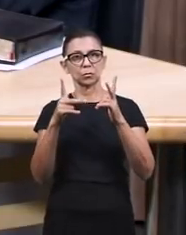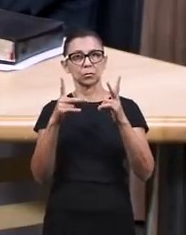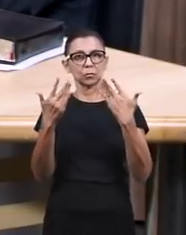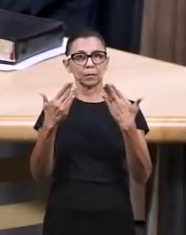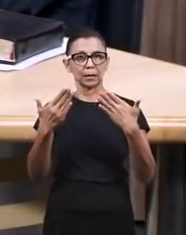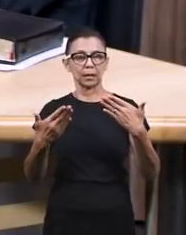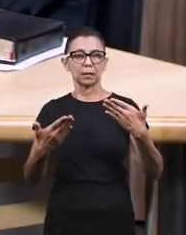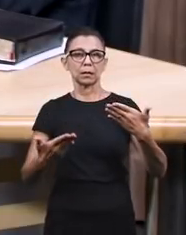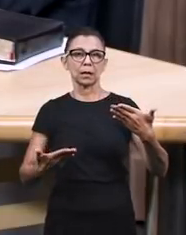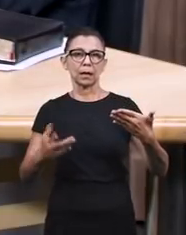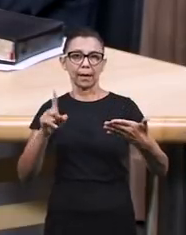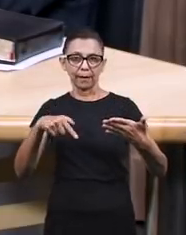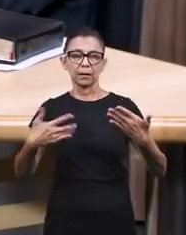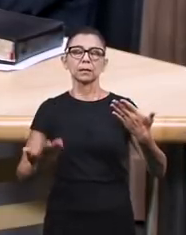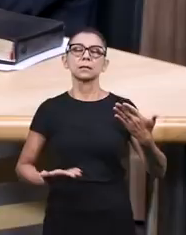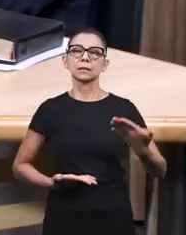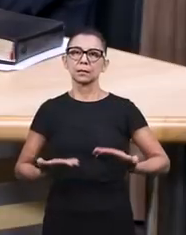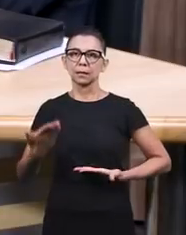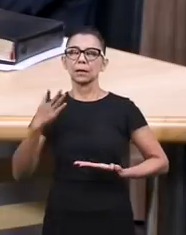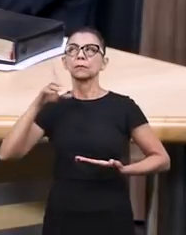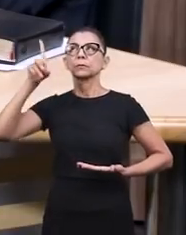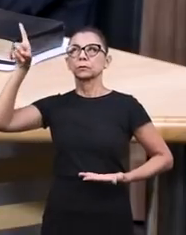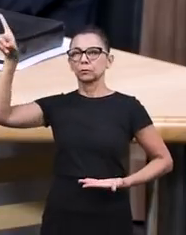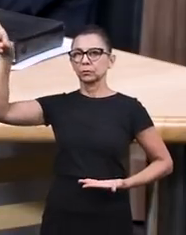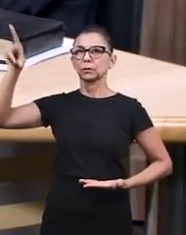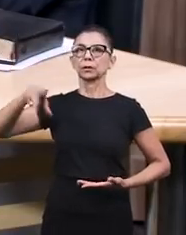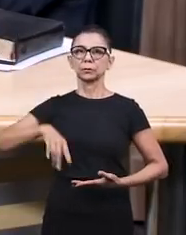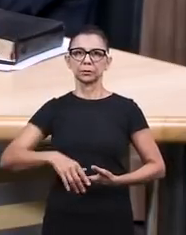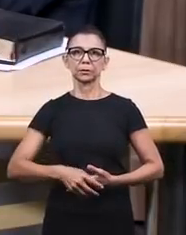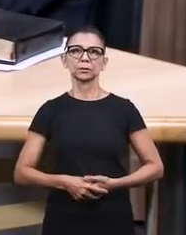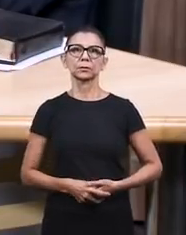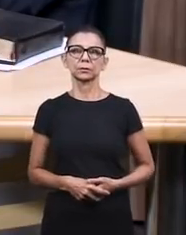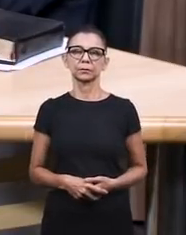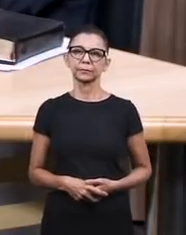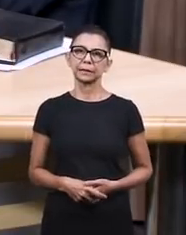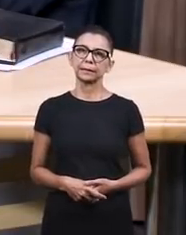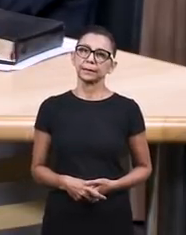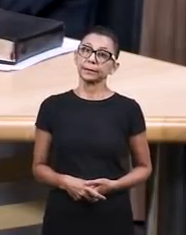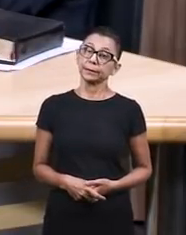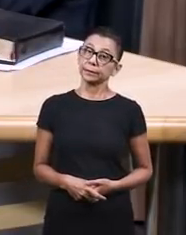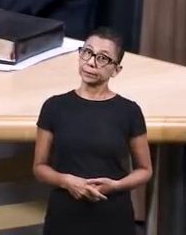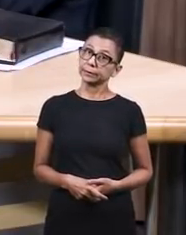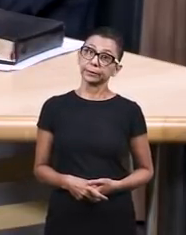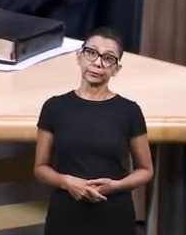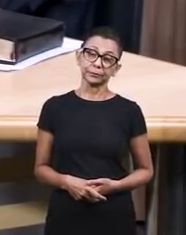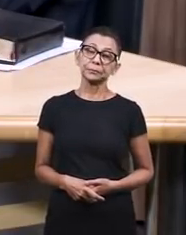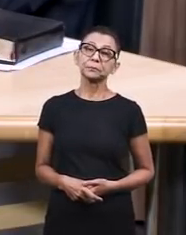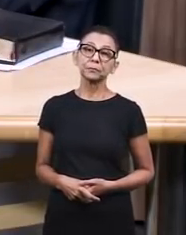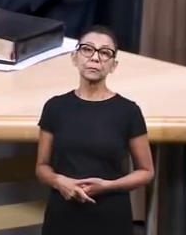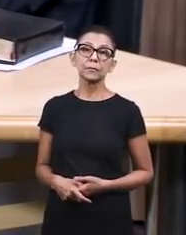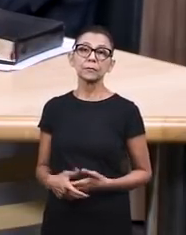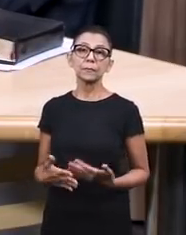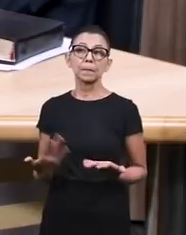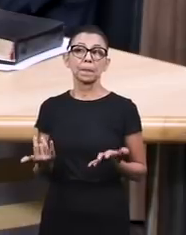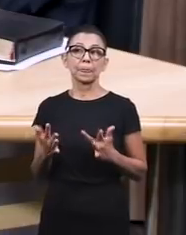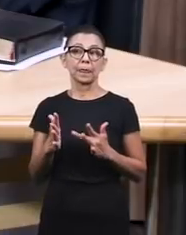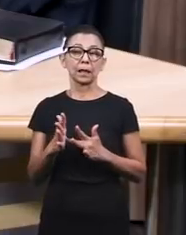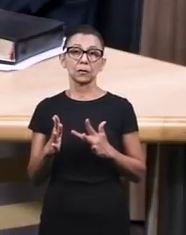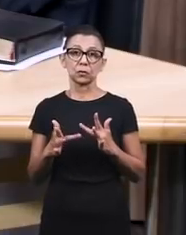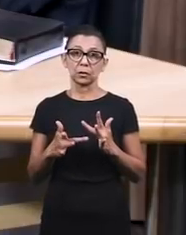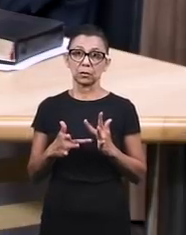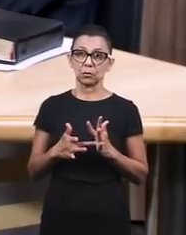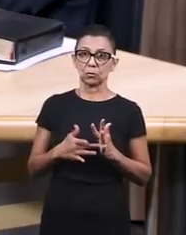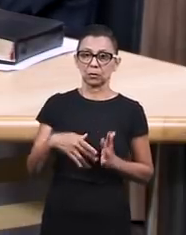Deus. E esse servo de Deus, ele não ia para onde ele queria, mas